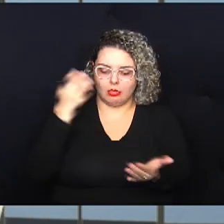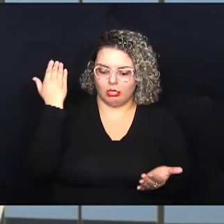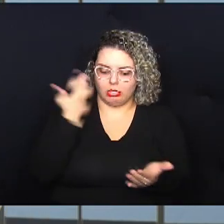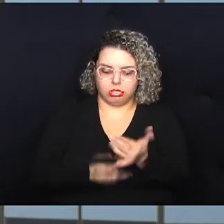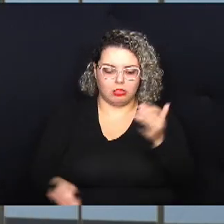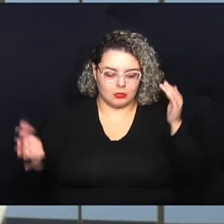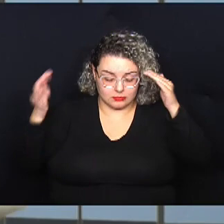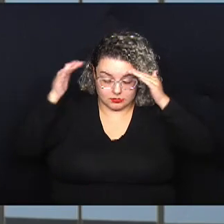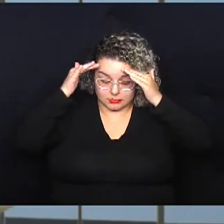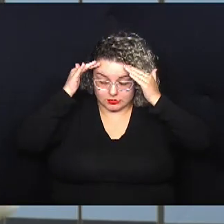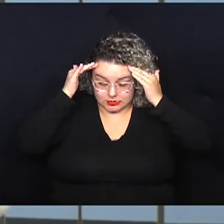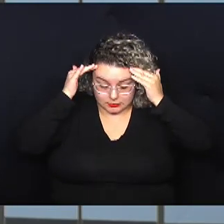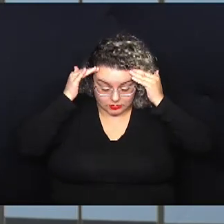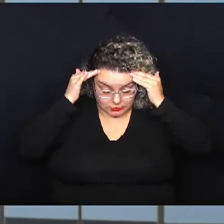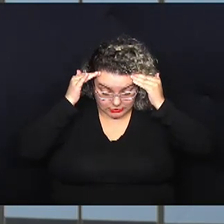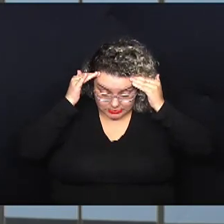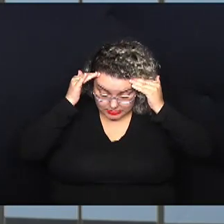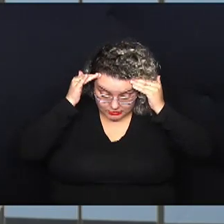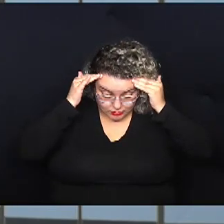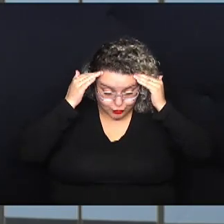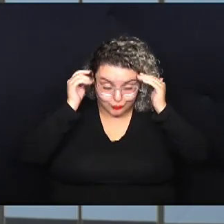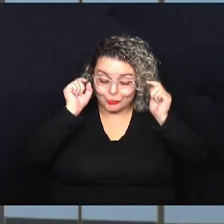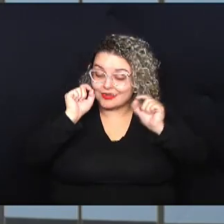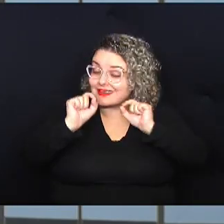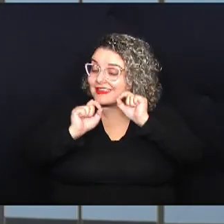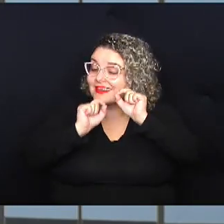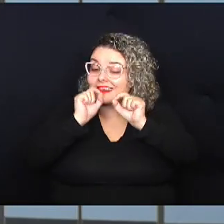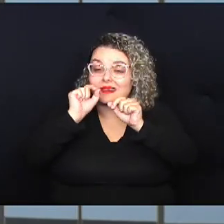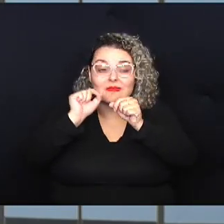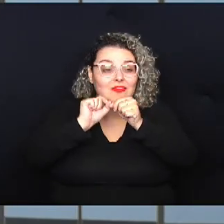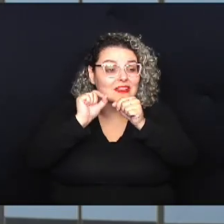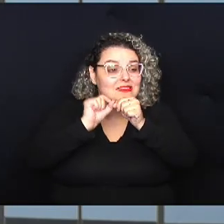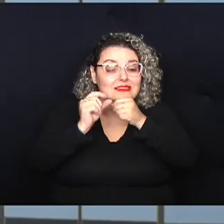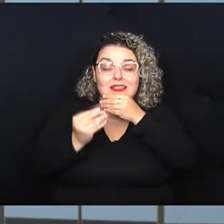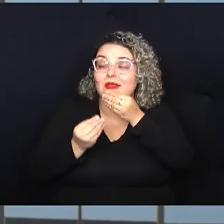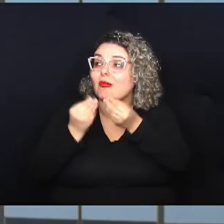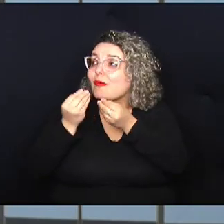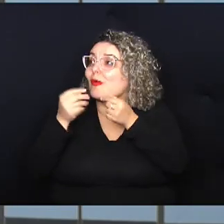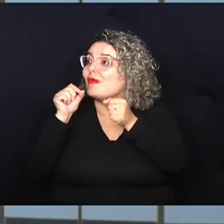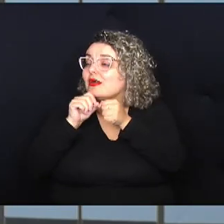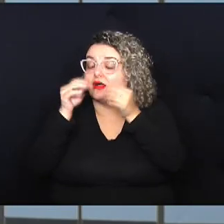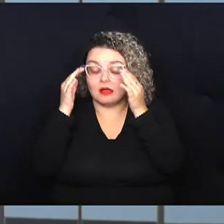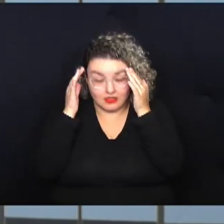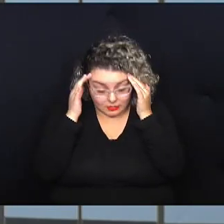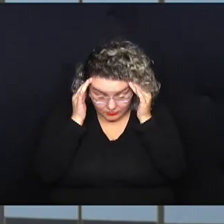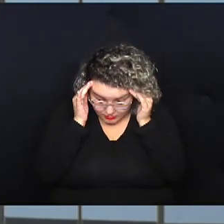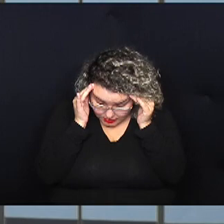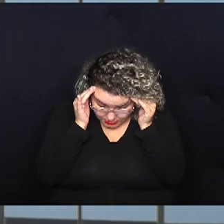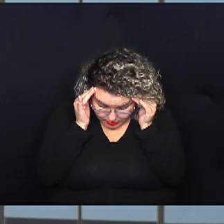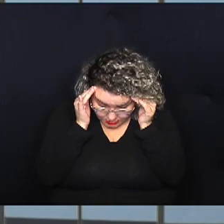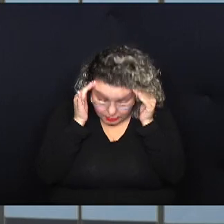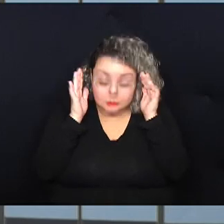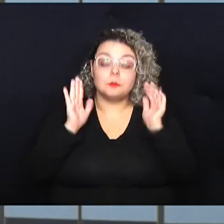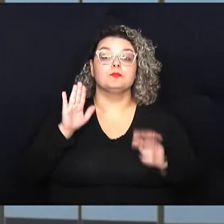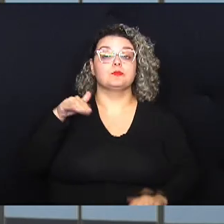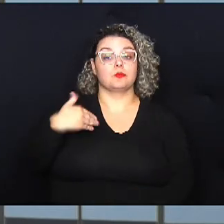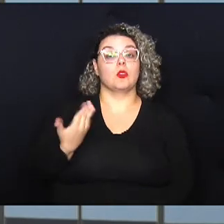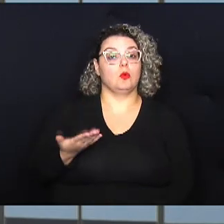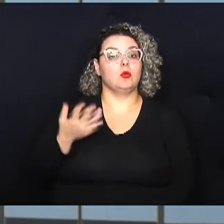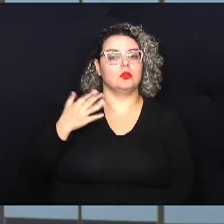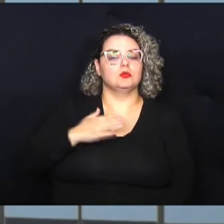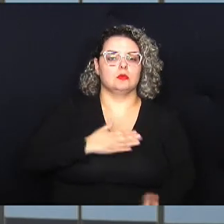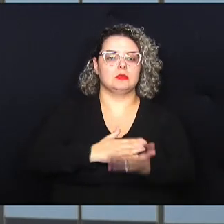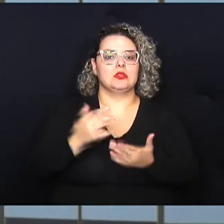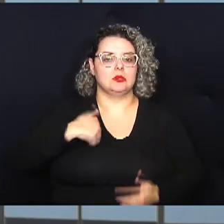sabe? Você não sabe que caminho tomar, o que você vai fazer. Eu lembro que quando eu comecei isso na minha